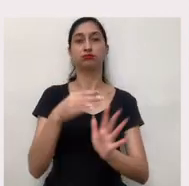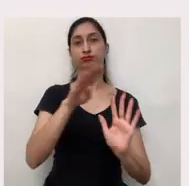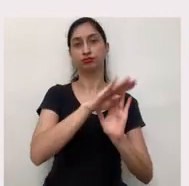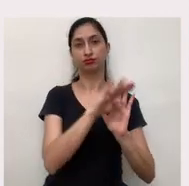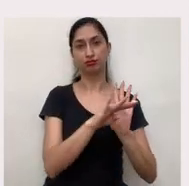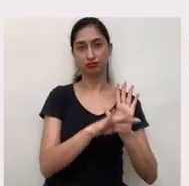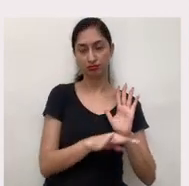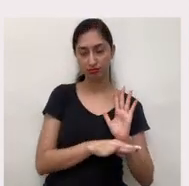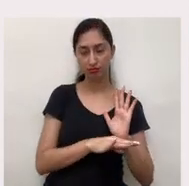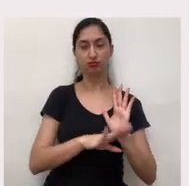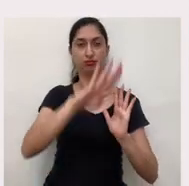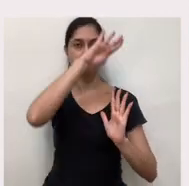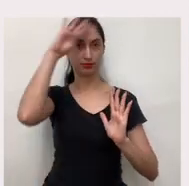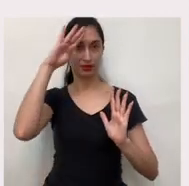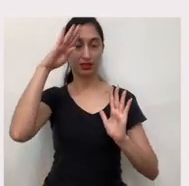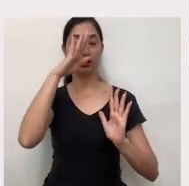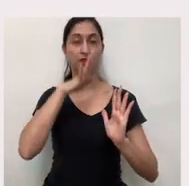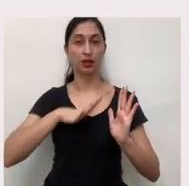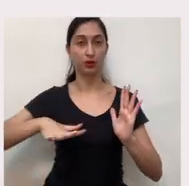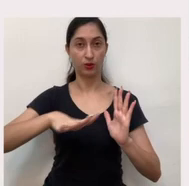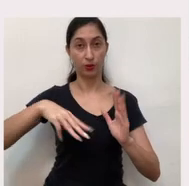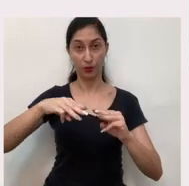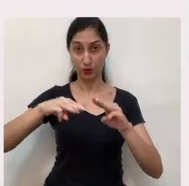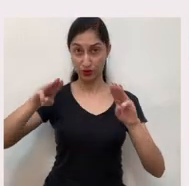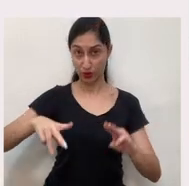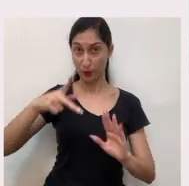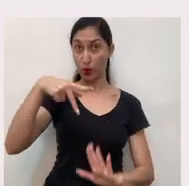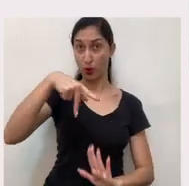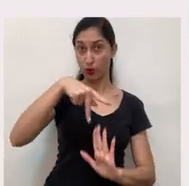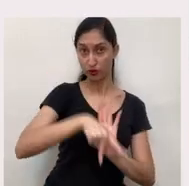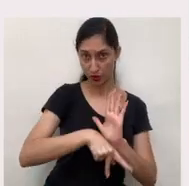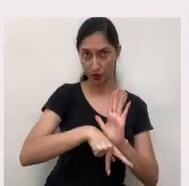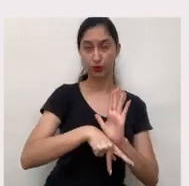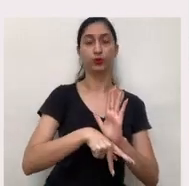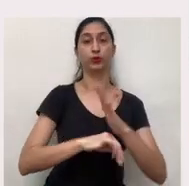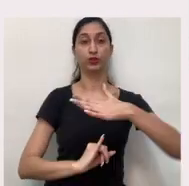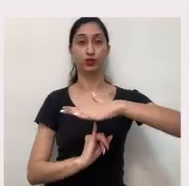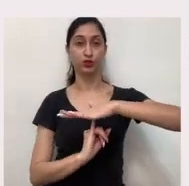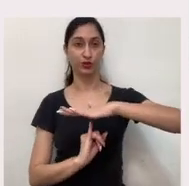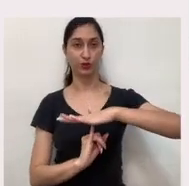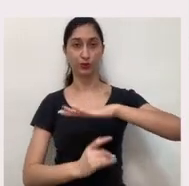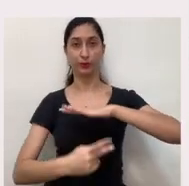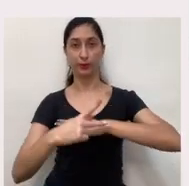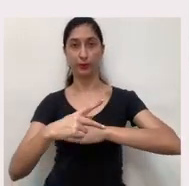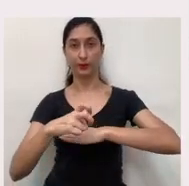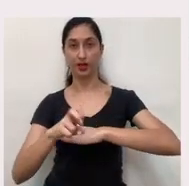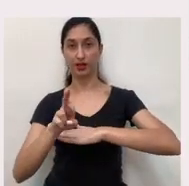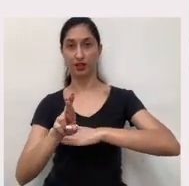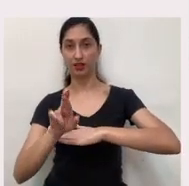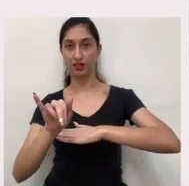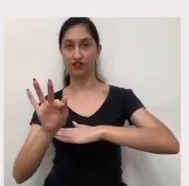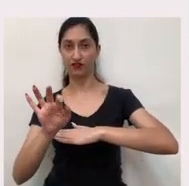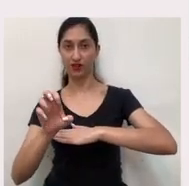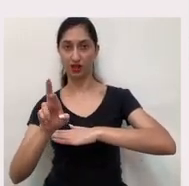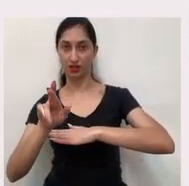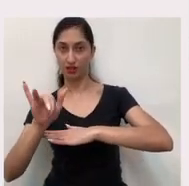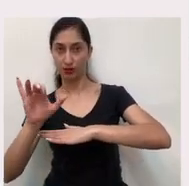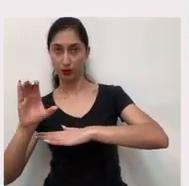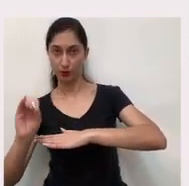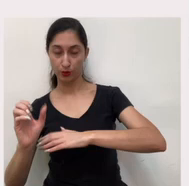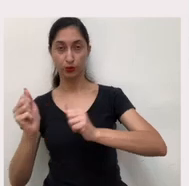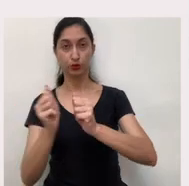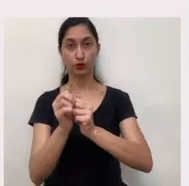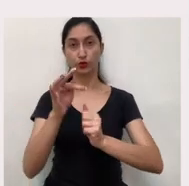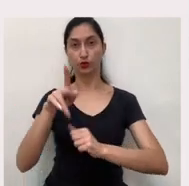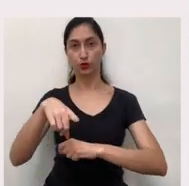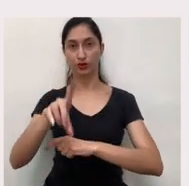programação do Pampulha Território Museus, que é um programa promovido pelo Instituto Periférico, em parceria com a Fundação Municipal